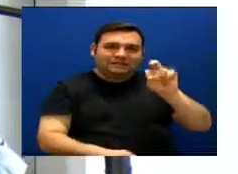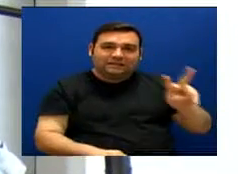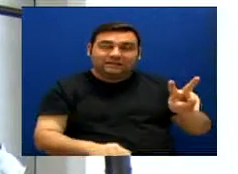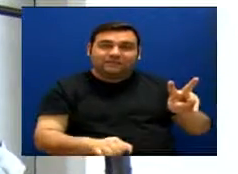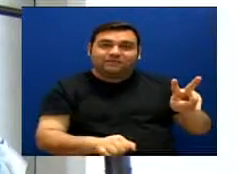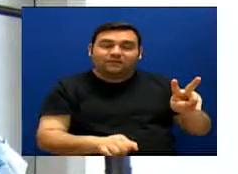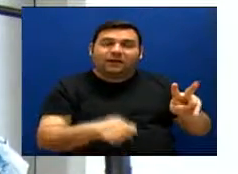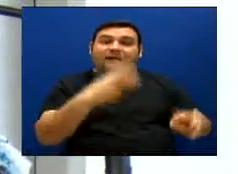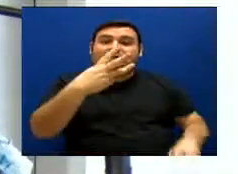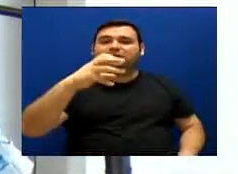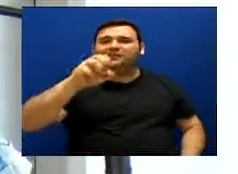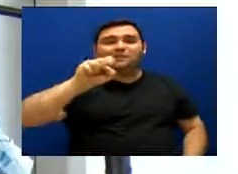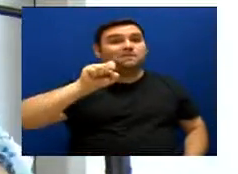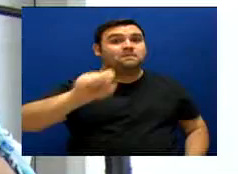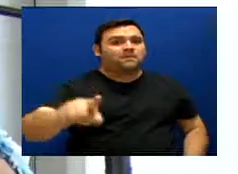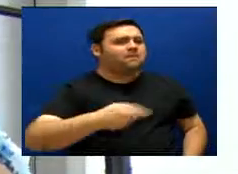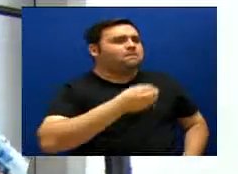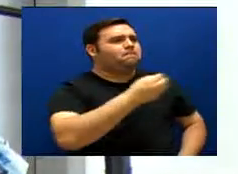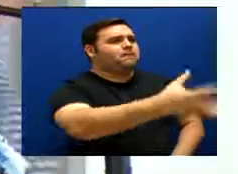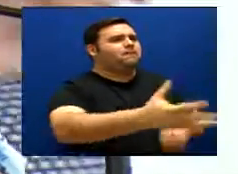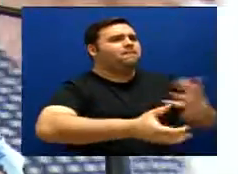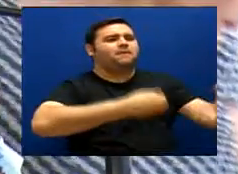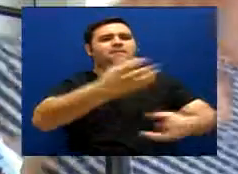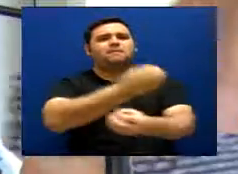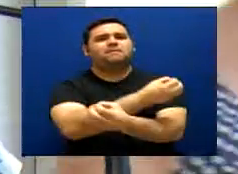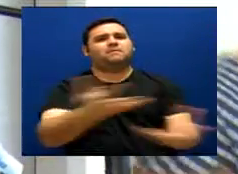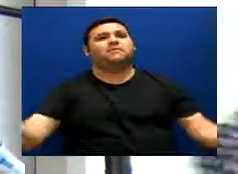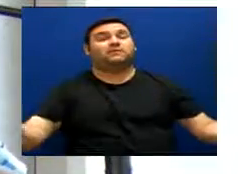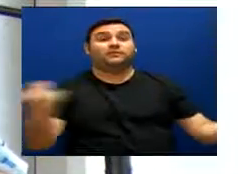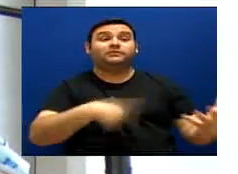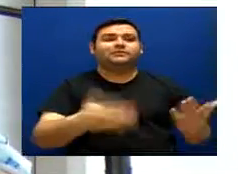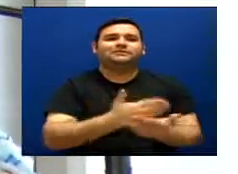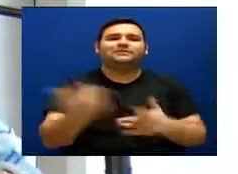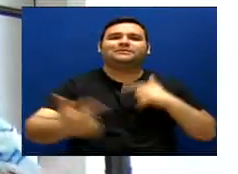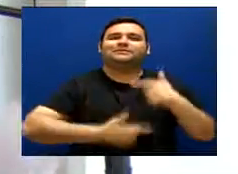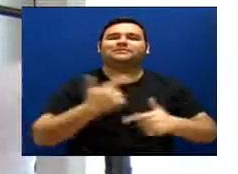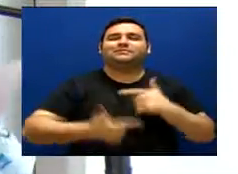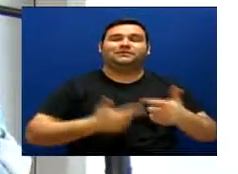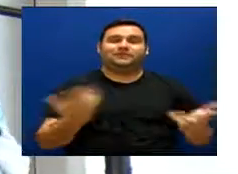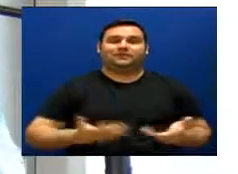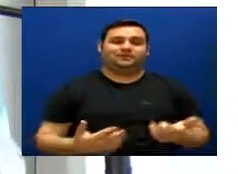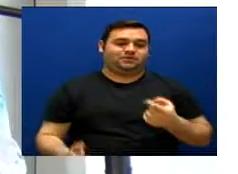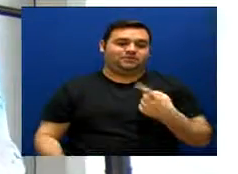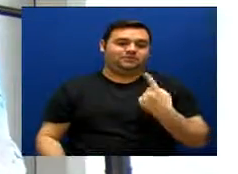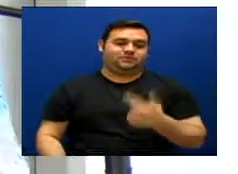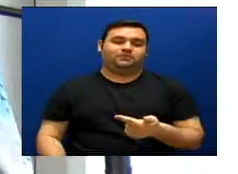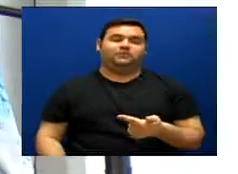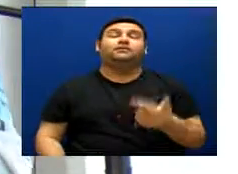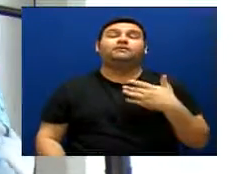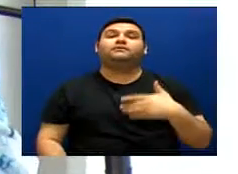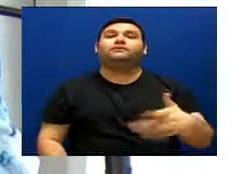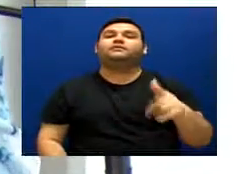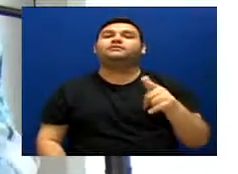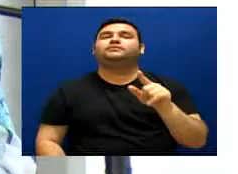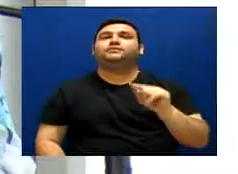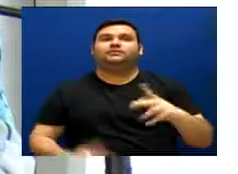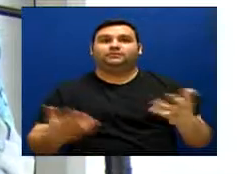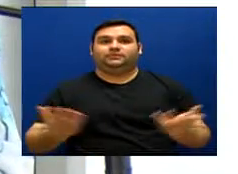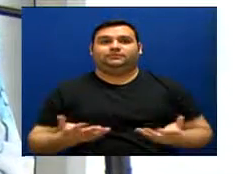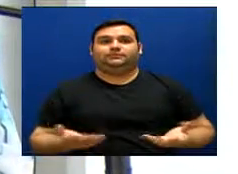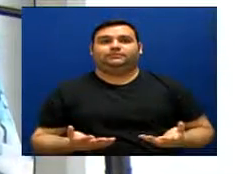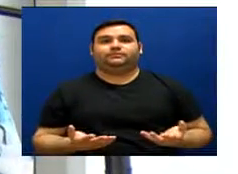nós iniciamos aqui no primeiro semestre de 2017 e vamos,